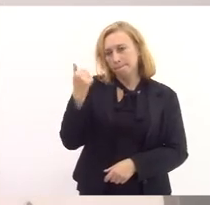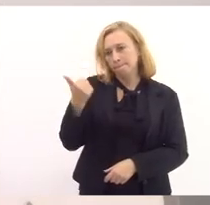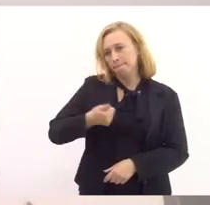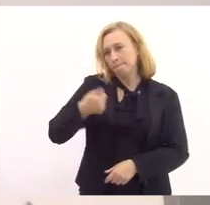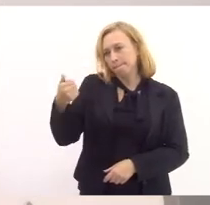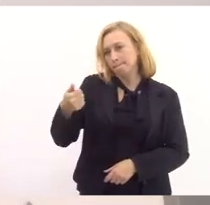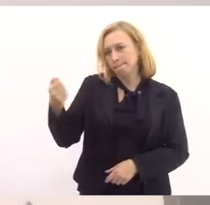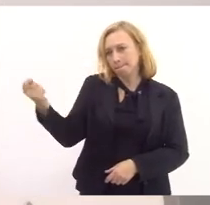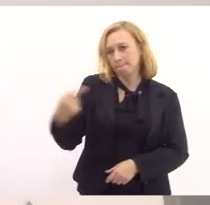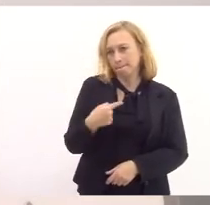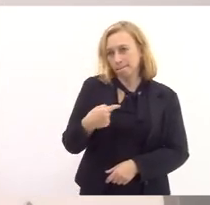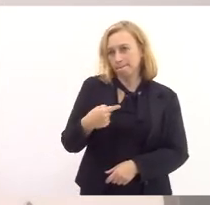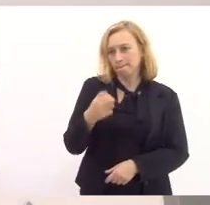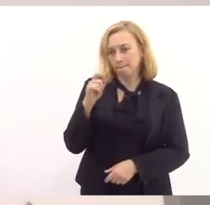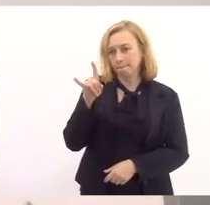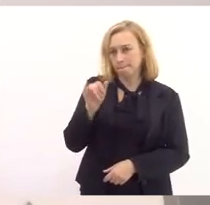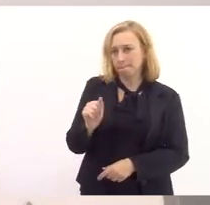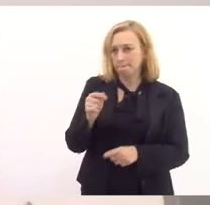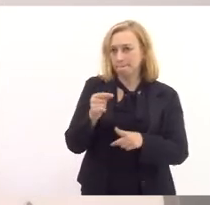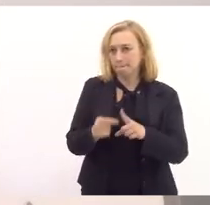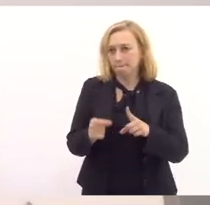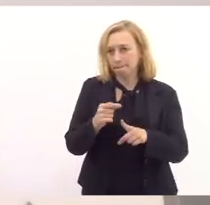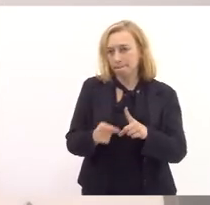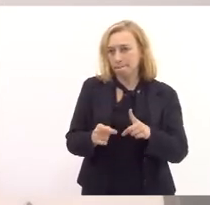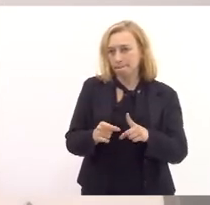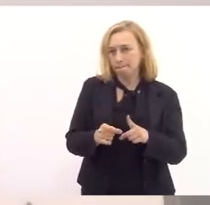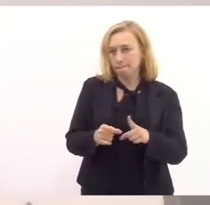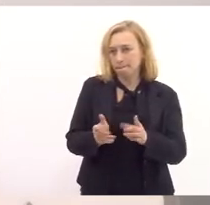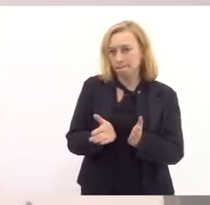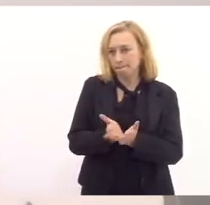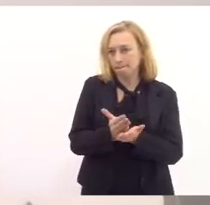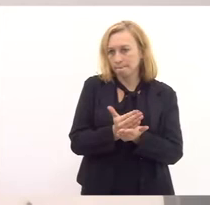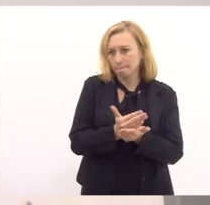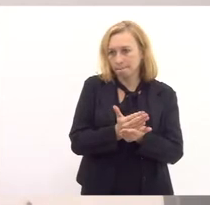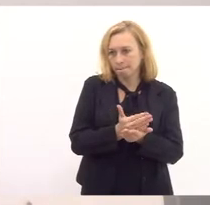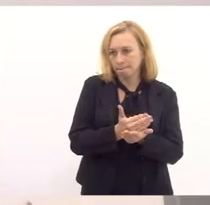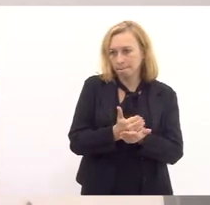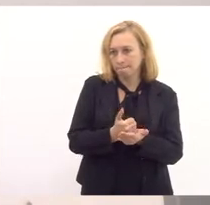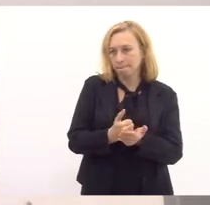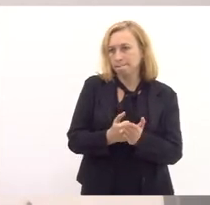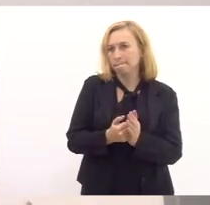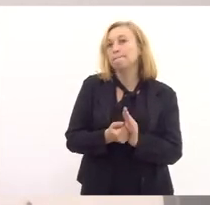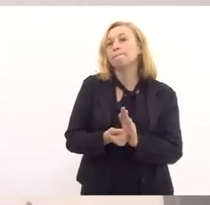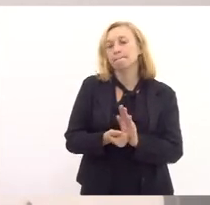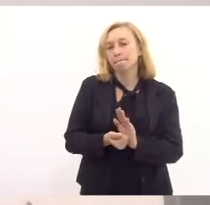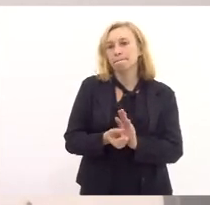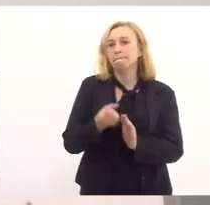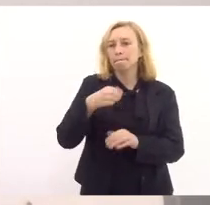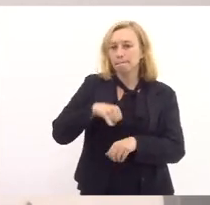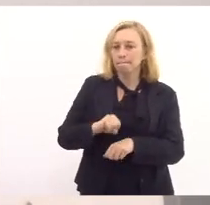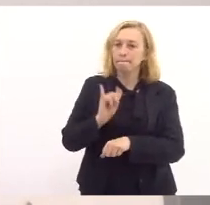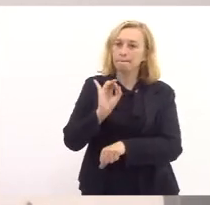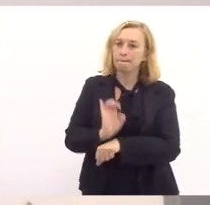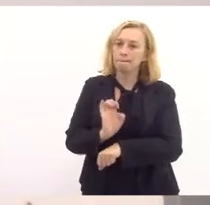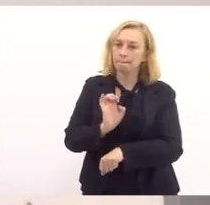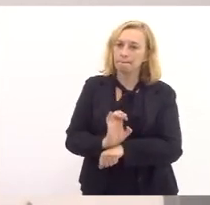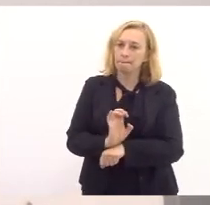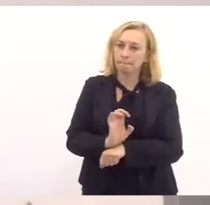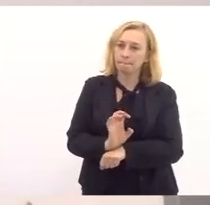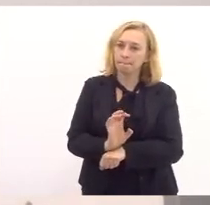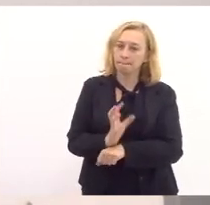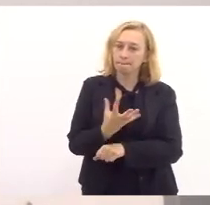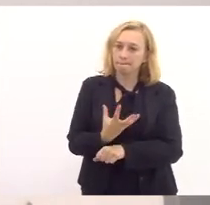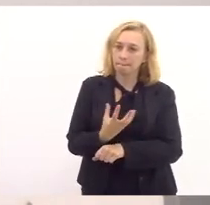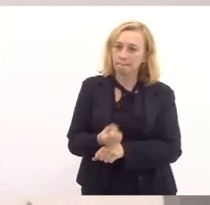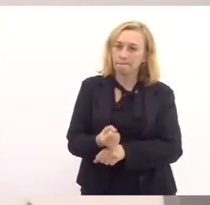que a agência tem 0,5% sobre os faturamentos. Né? Se o Estado está se apropriando